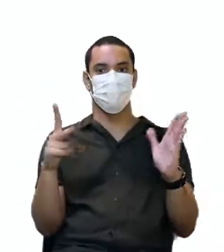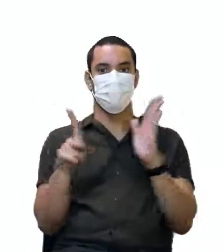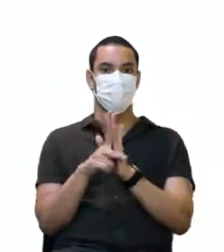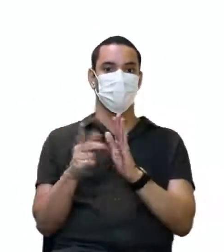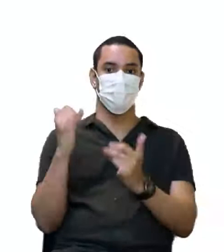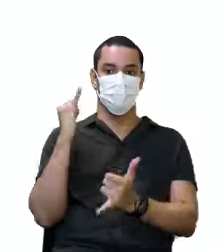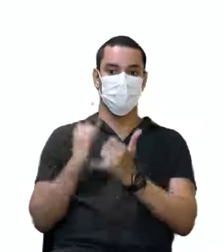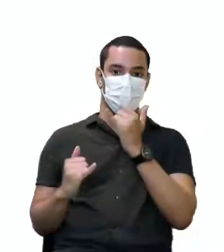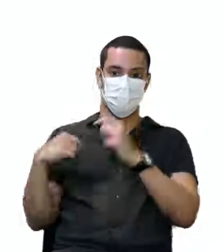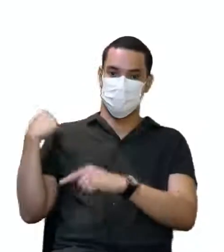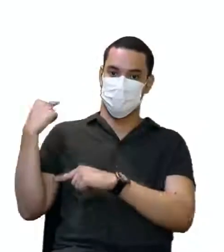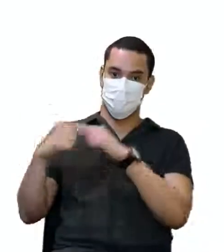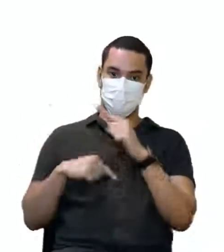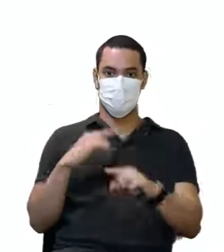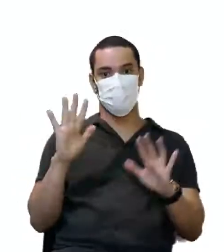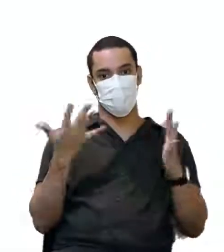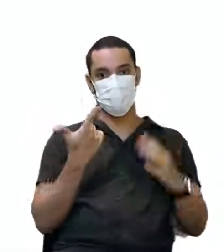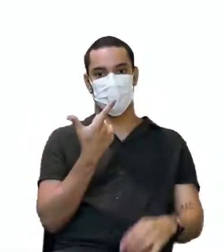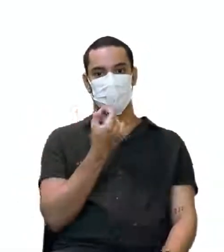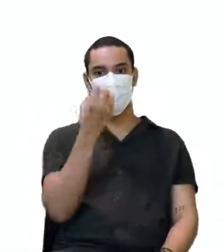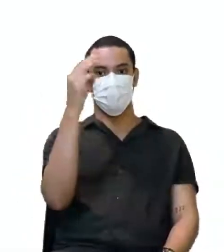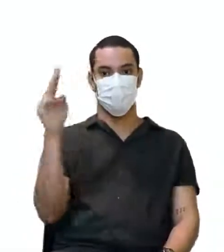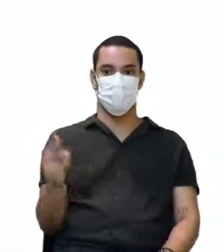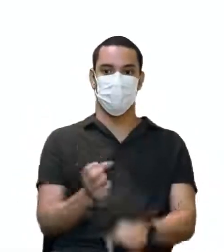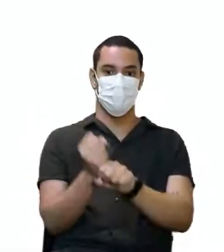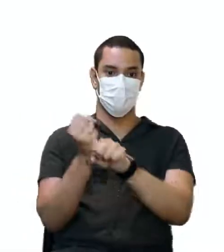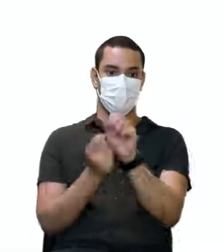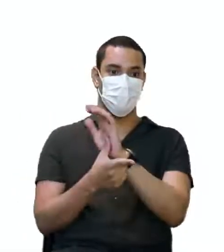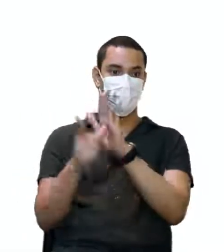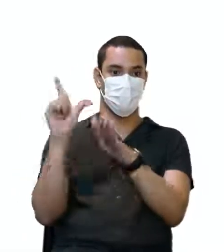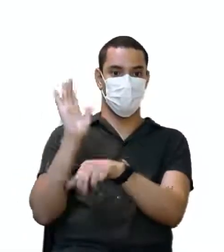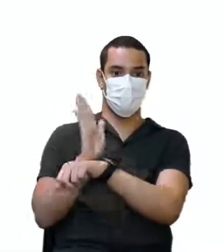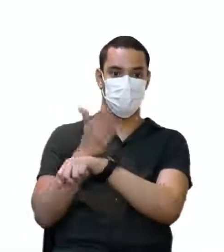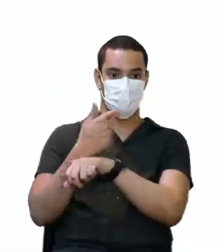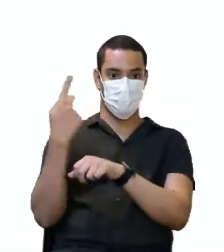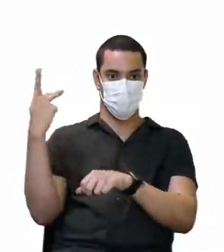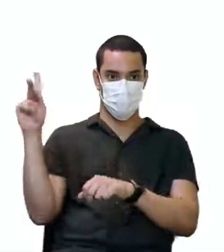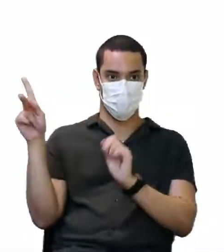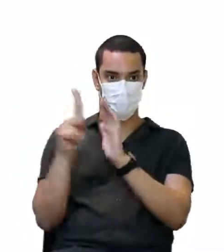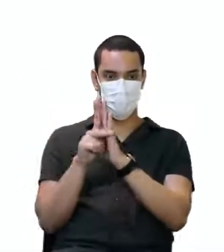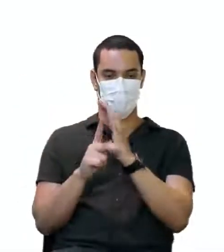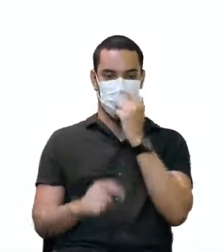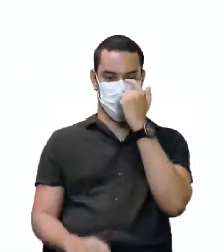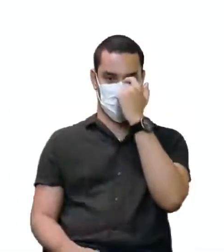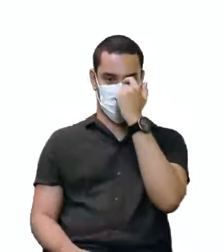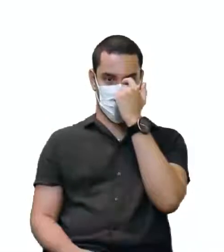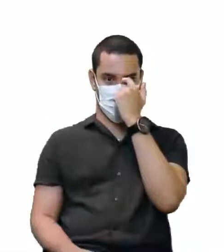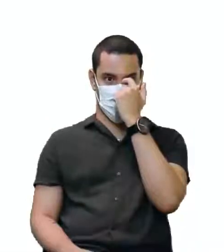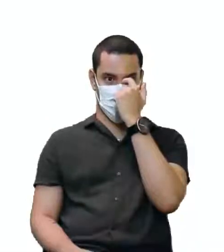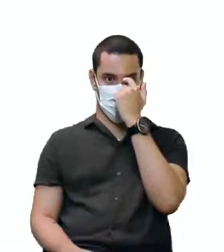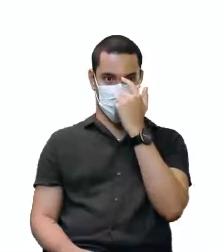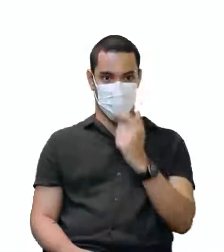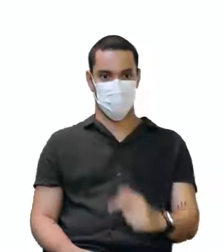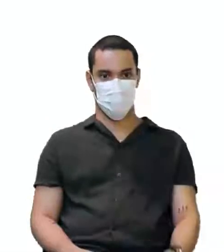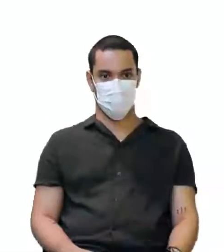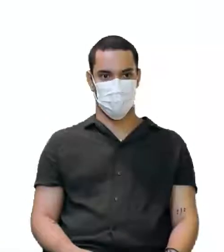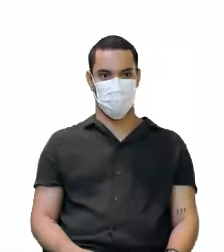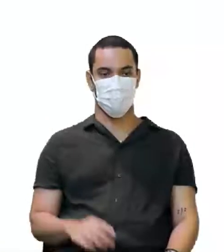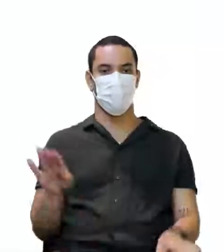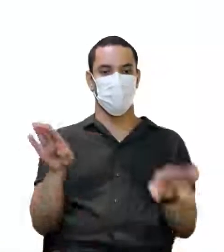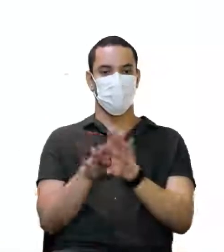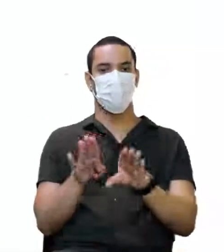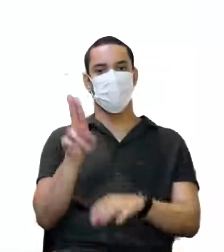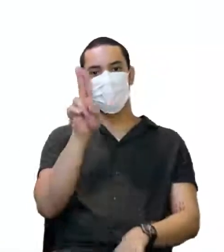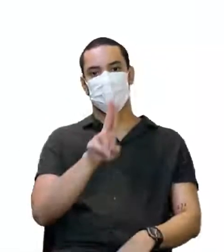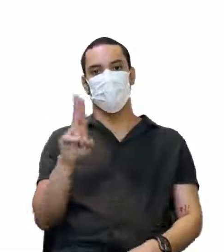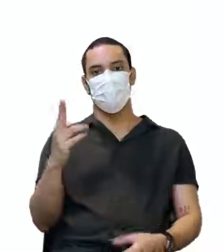antepassado primata que tinha surgido cerca de 20 milhões de anos antes. Tá bom? Vamos seguindo? Eles